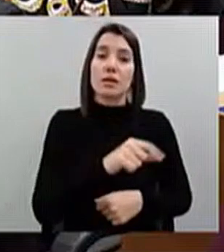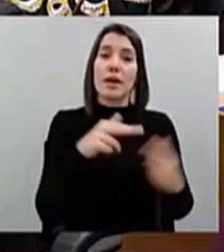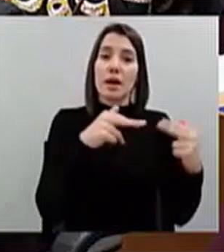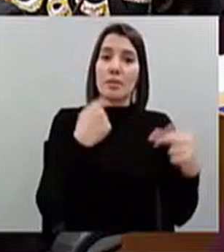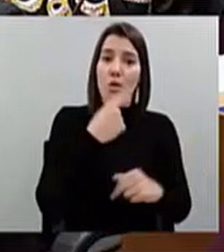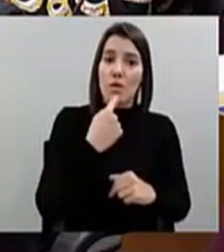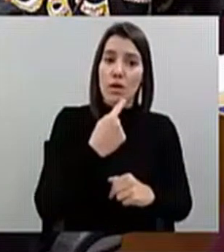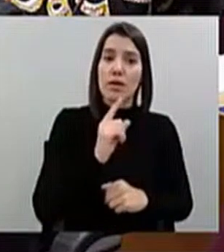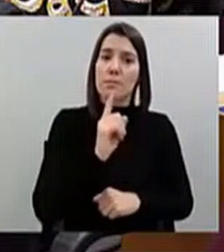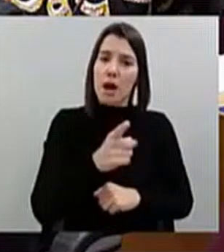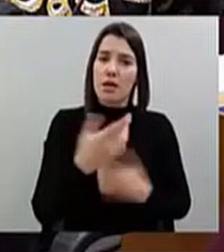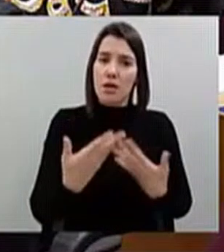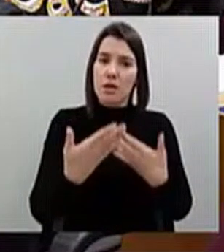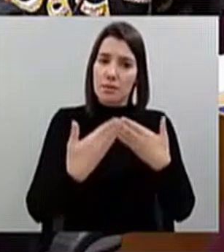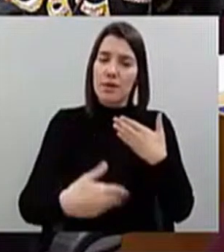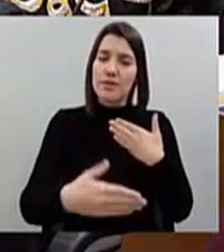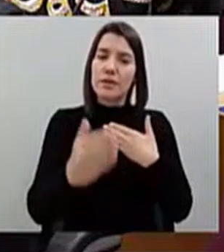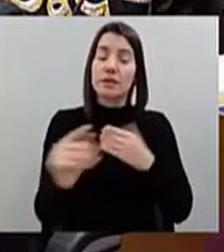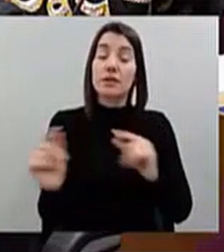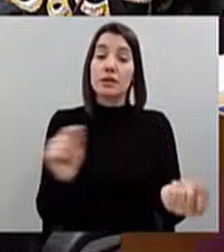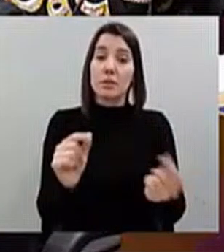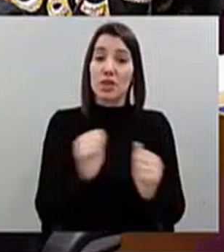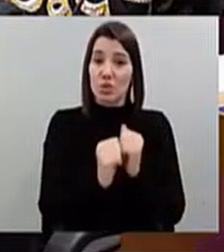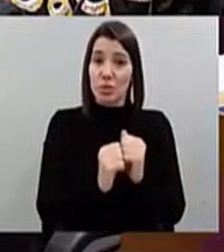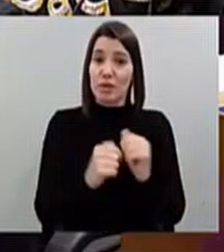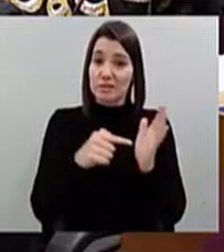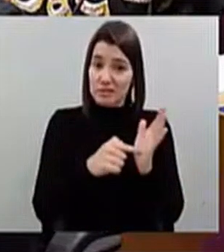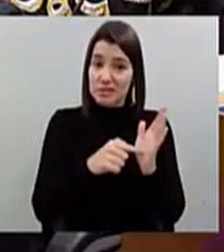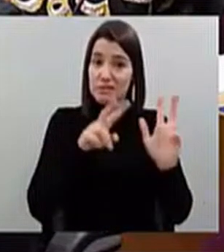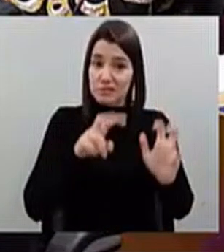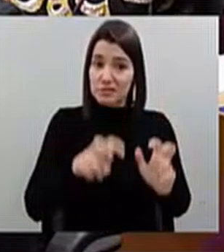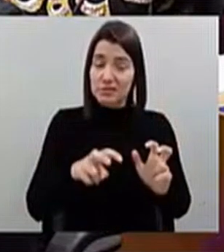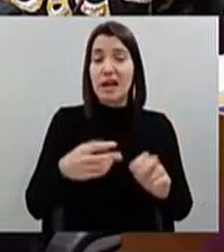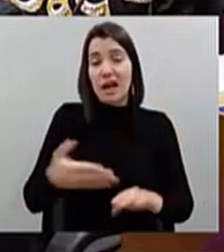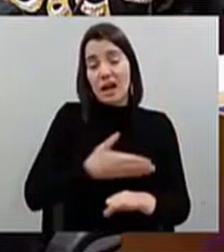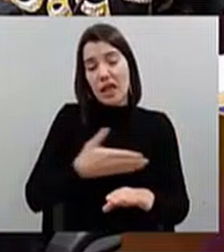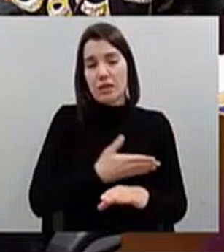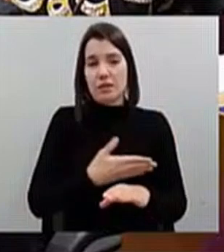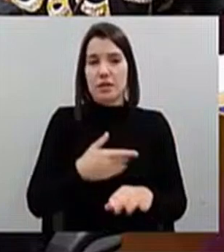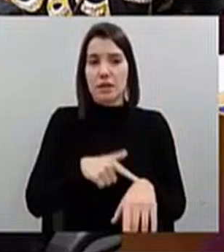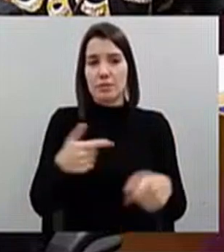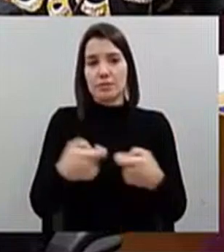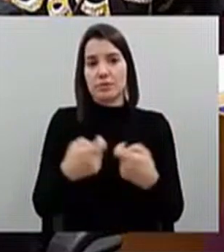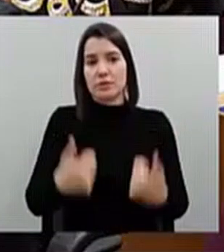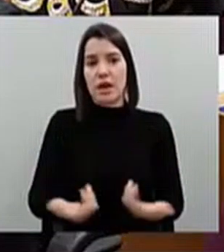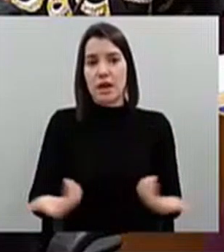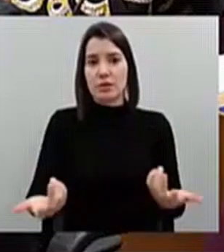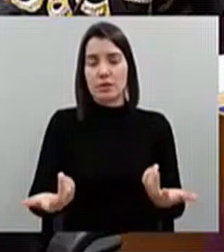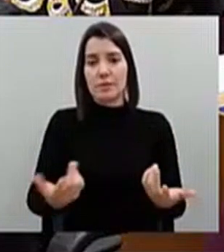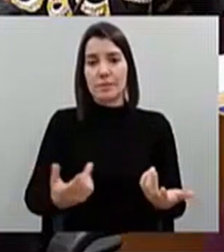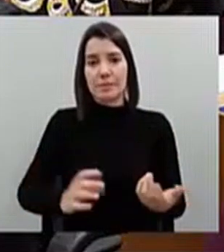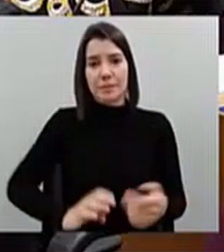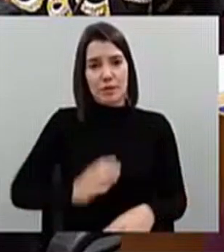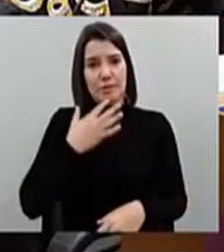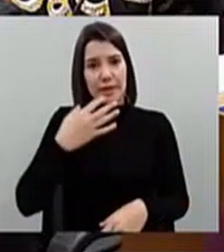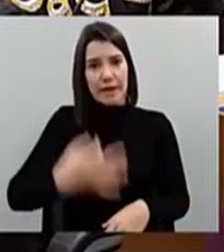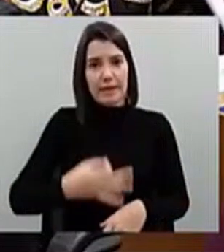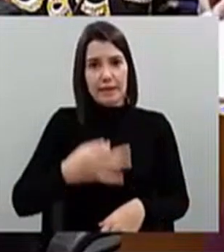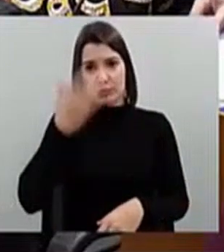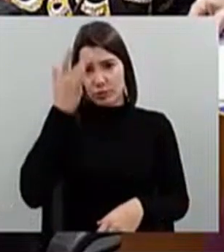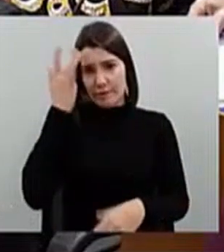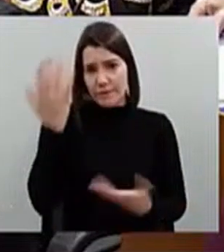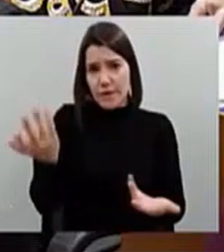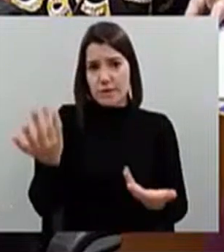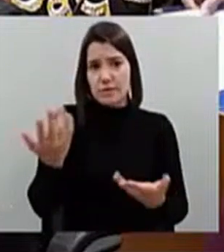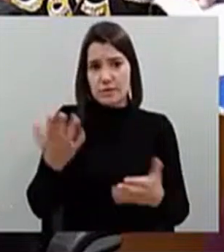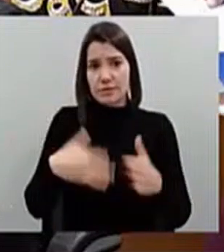daqui em diante possamos discutir documentos desta natureza atempadamente. Estamos confiantes que essas pontes não serão difíceis de fazer. Certamente